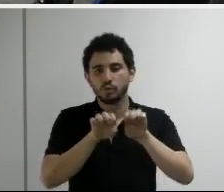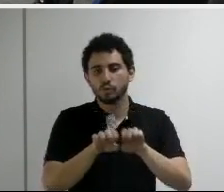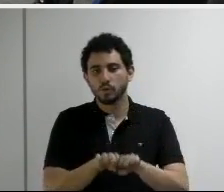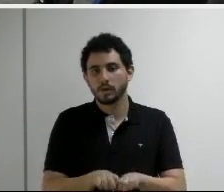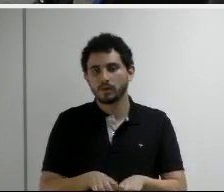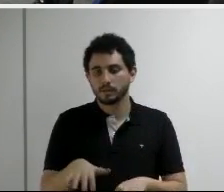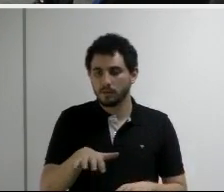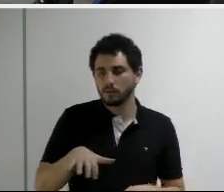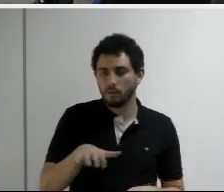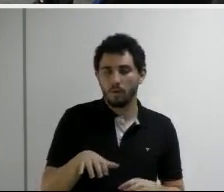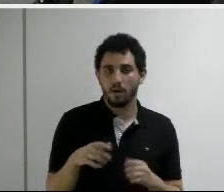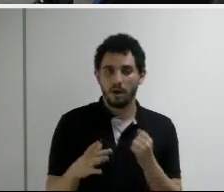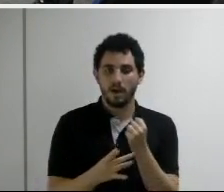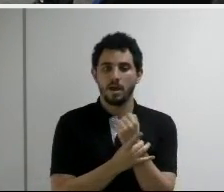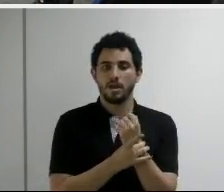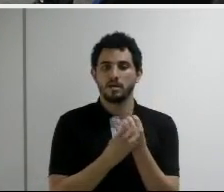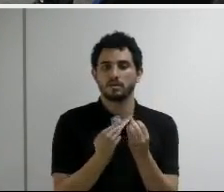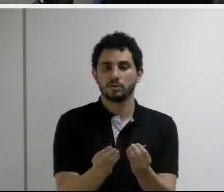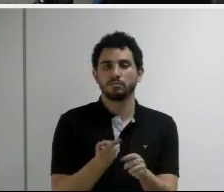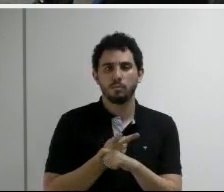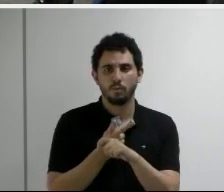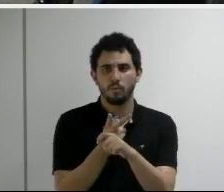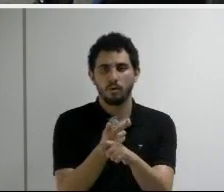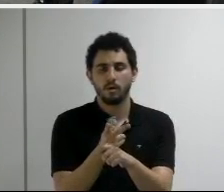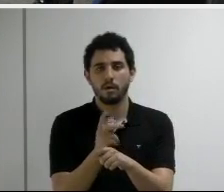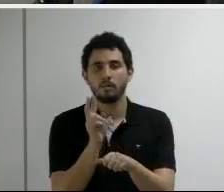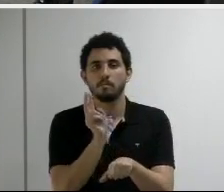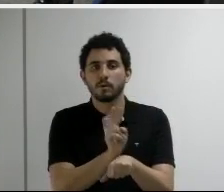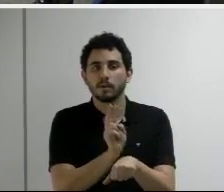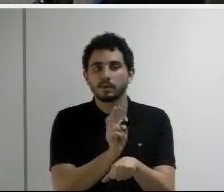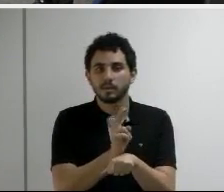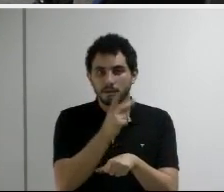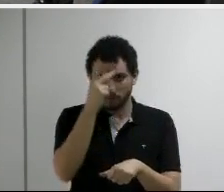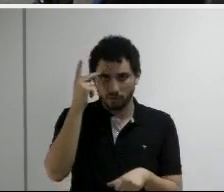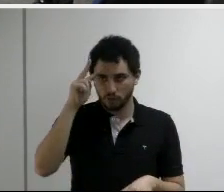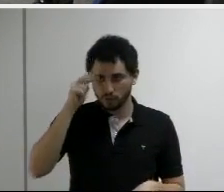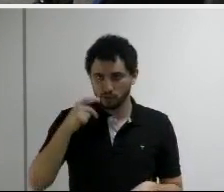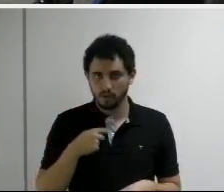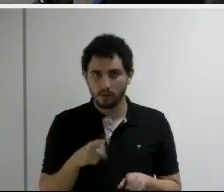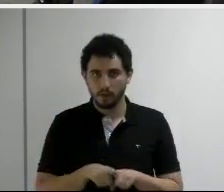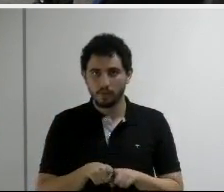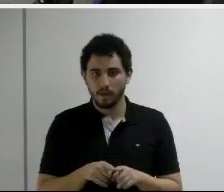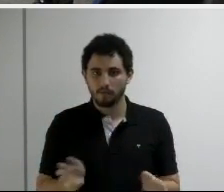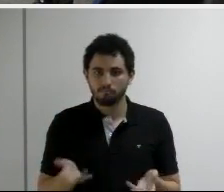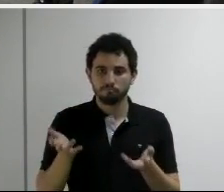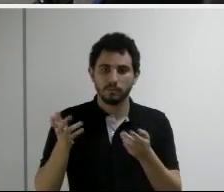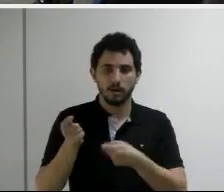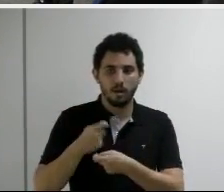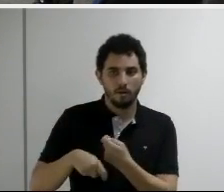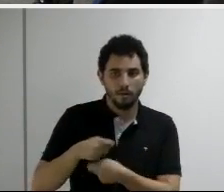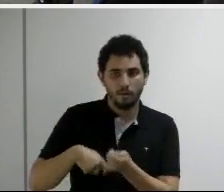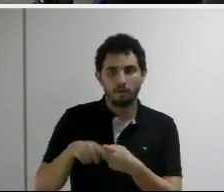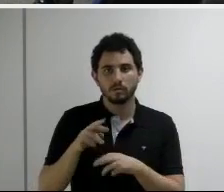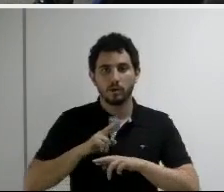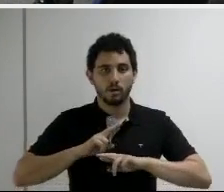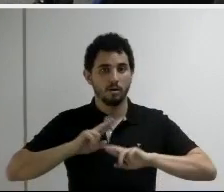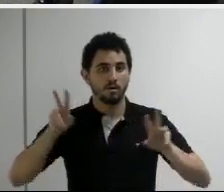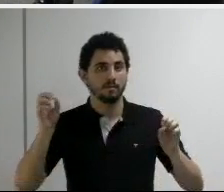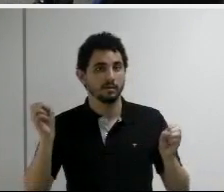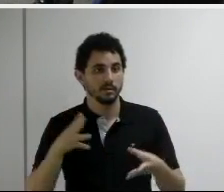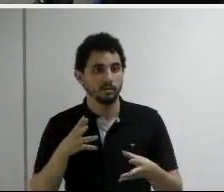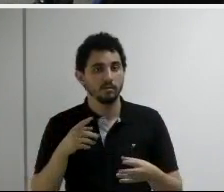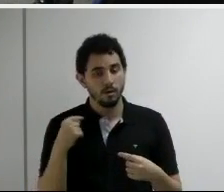a garantir essa busca entre proteção do indivíduo e indução dos negócios, indução da inovação, que